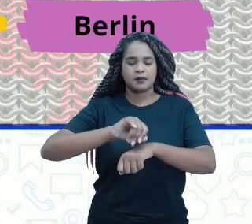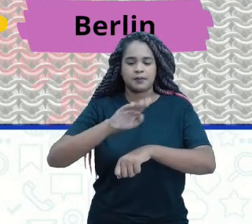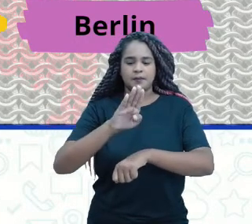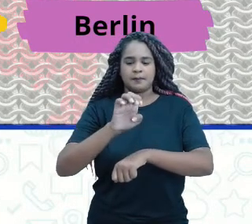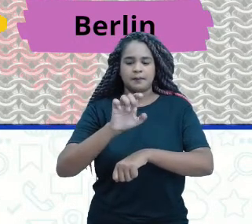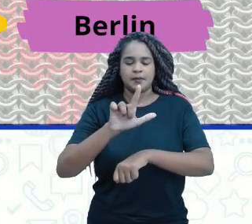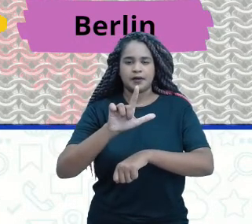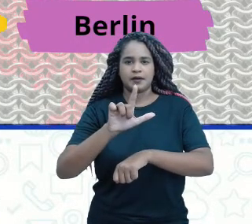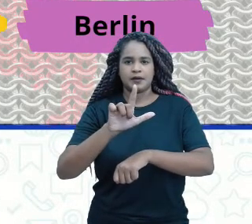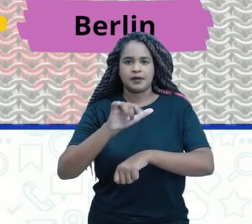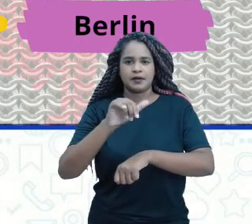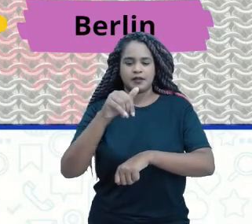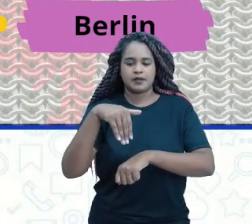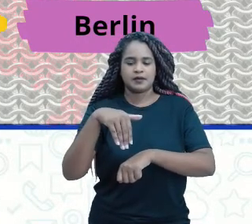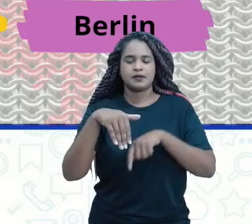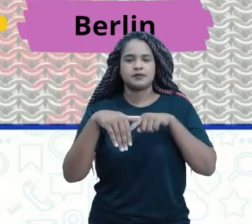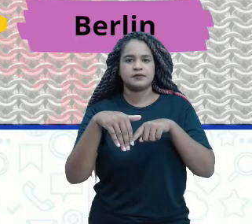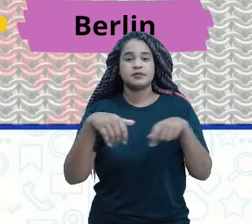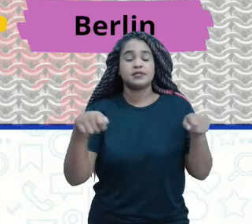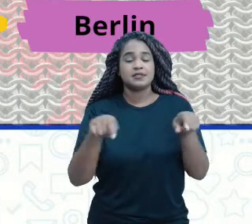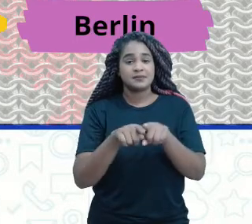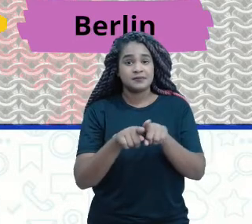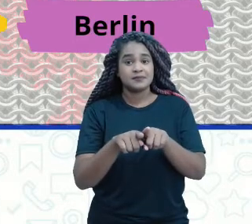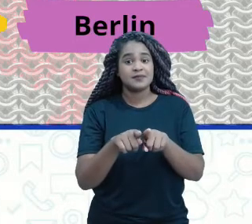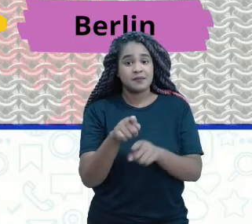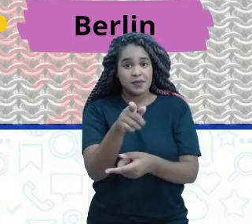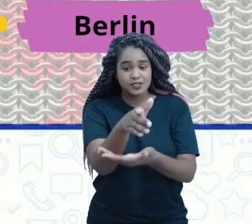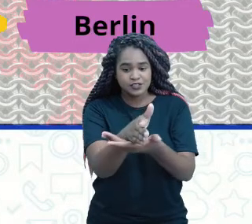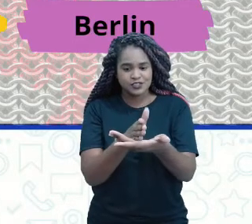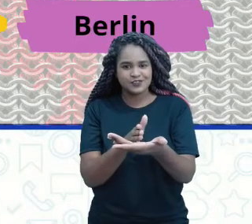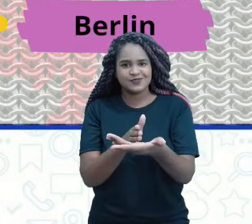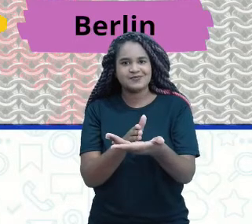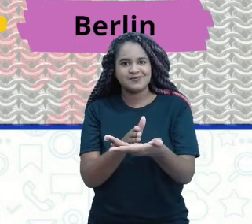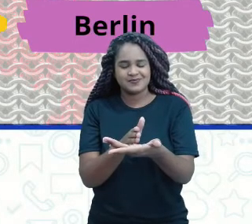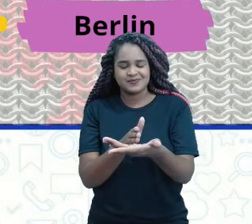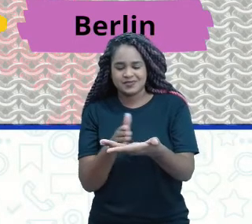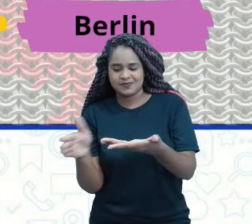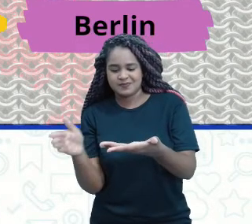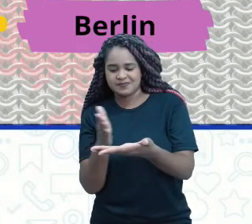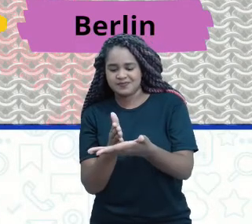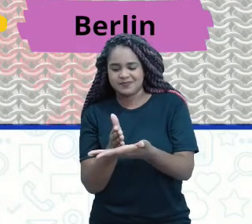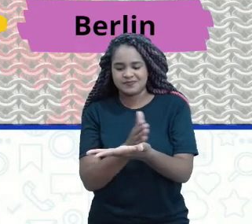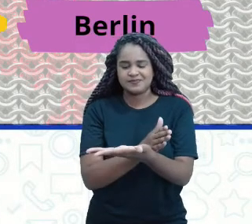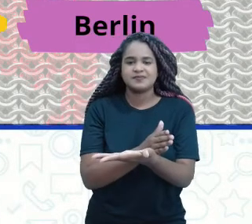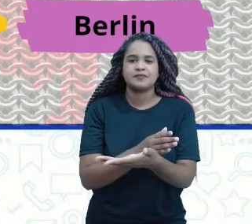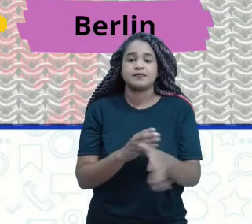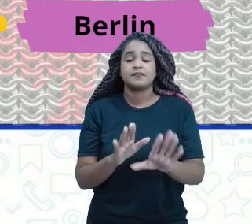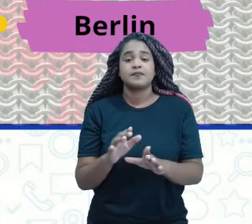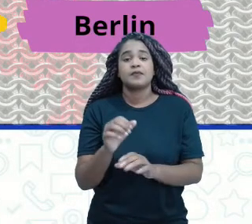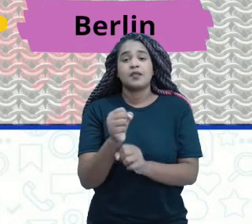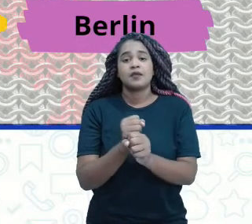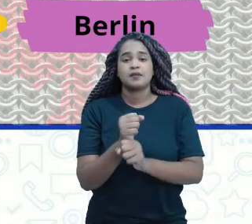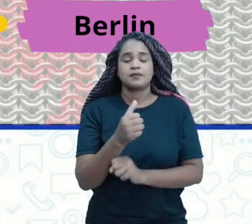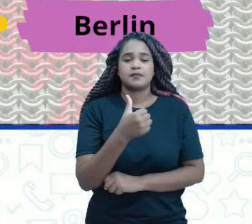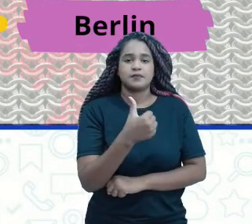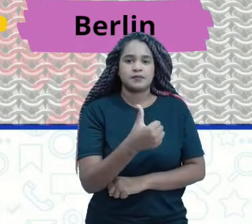dividido entre uma parte capitalista e uma parte socialista. E justamente em